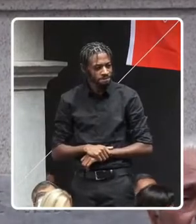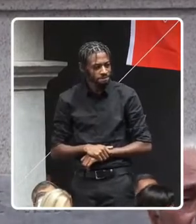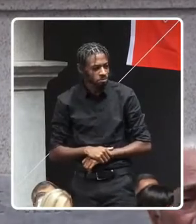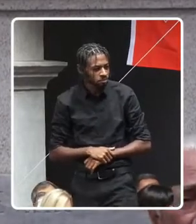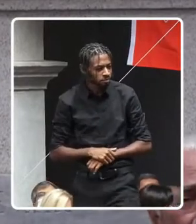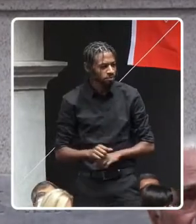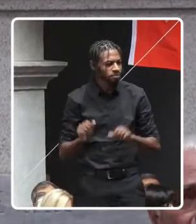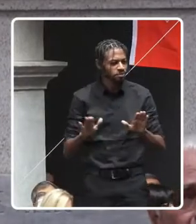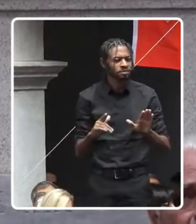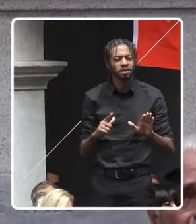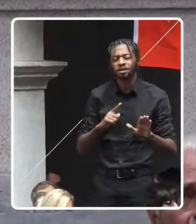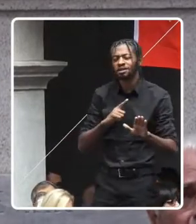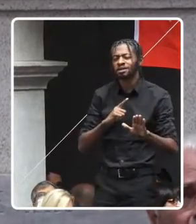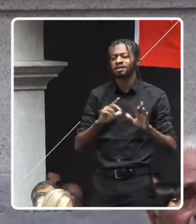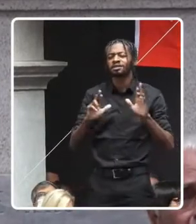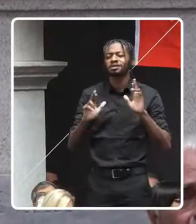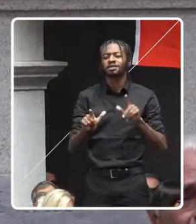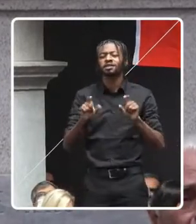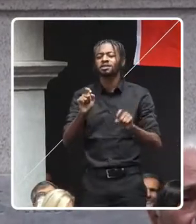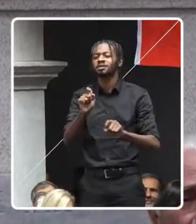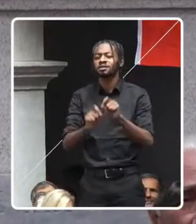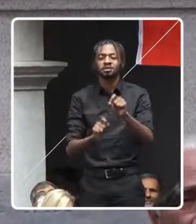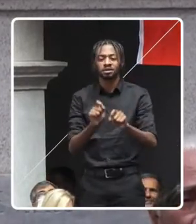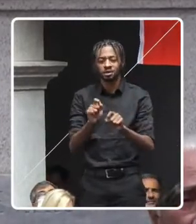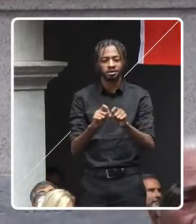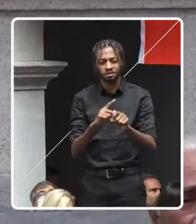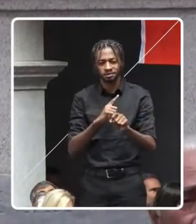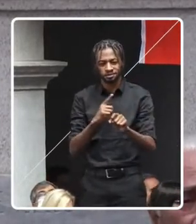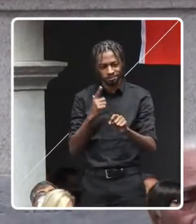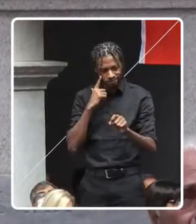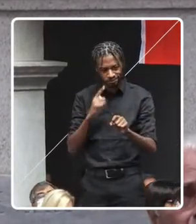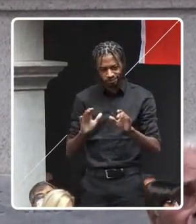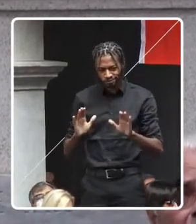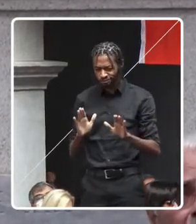Mas nós temos uma diferença com a nossa querida co-irmã.